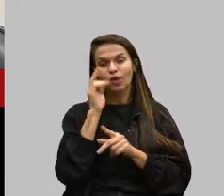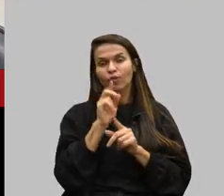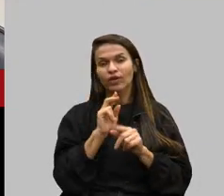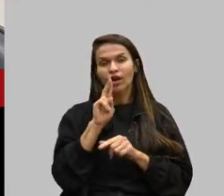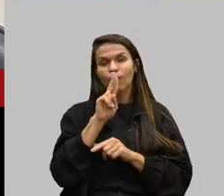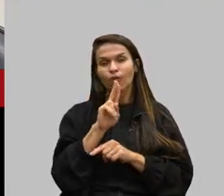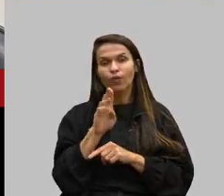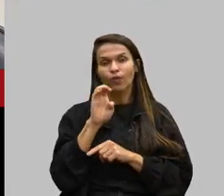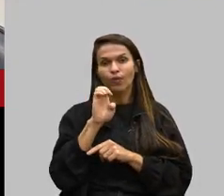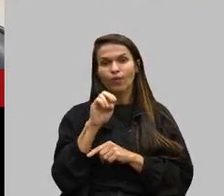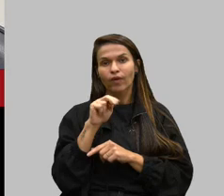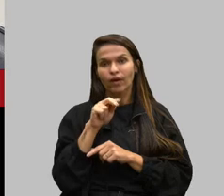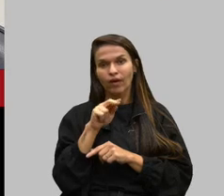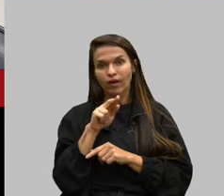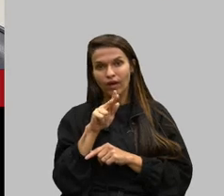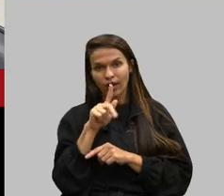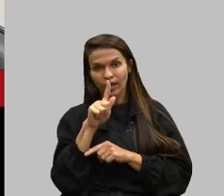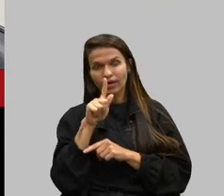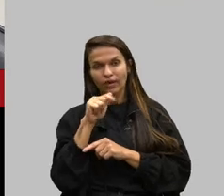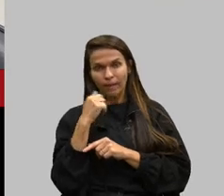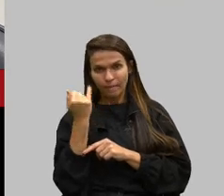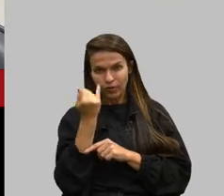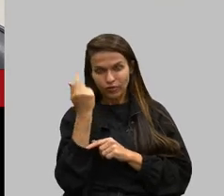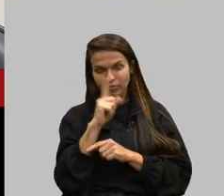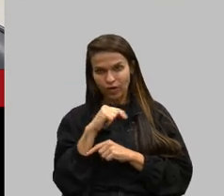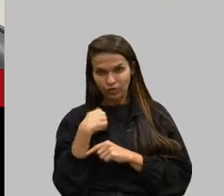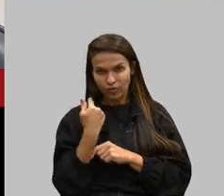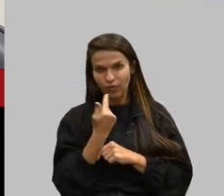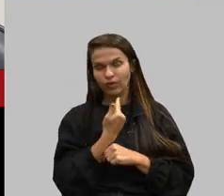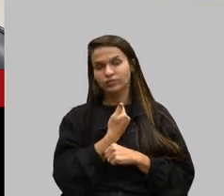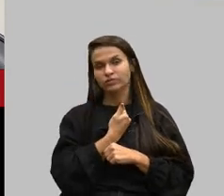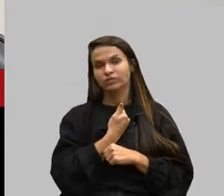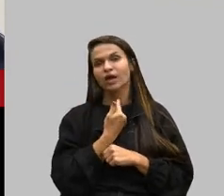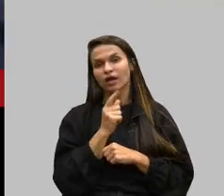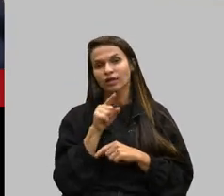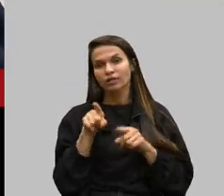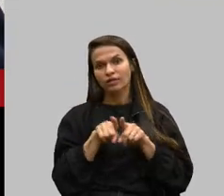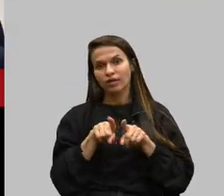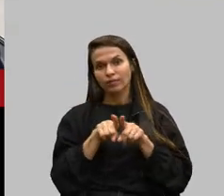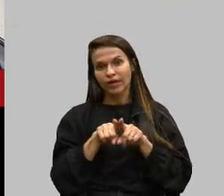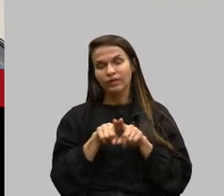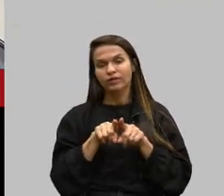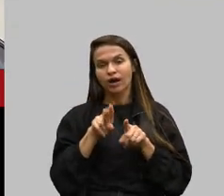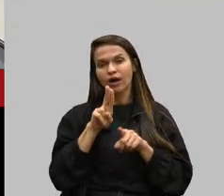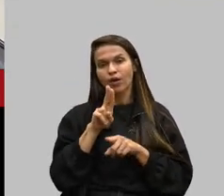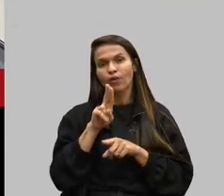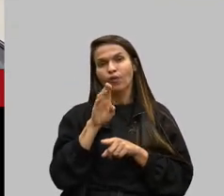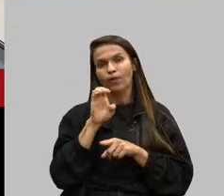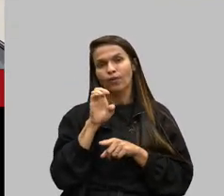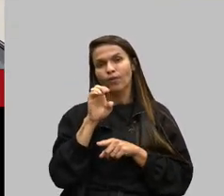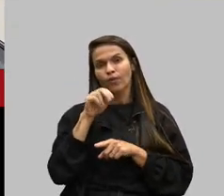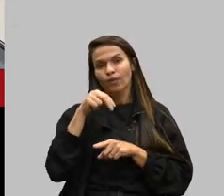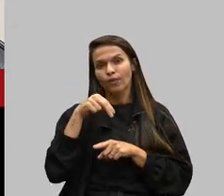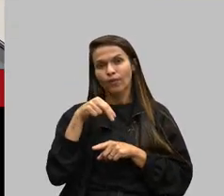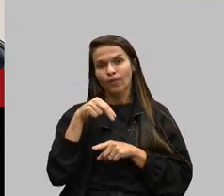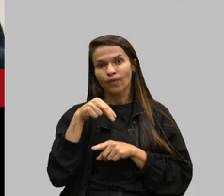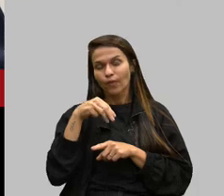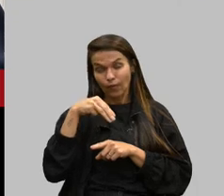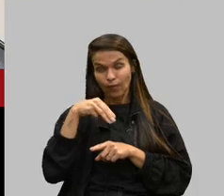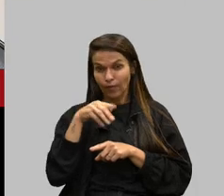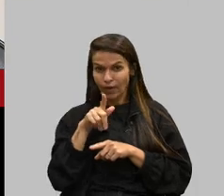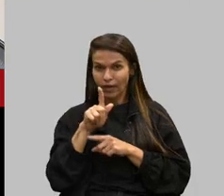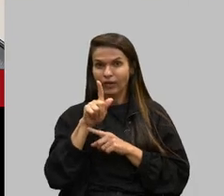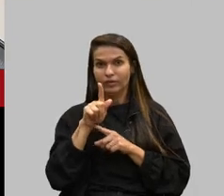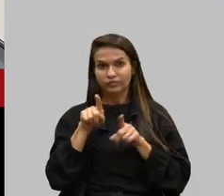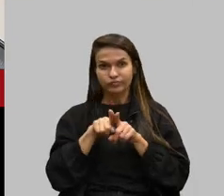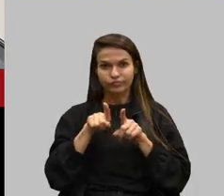é muito importante para nós todos né Então essa questão da weng eu espero que eu tenha respondido a segunda questão da sanção